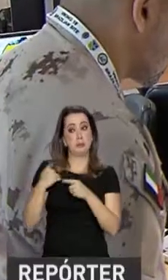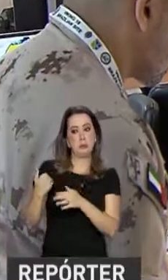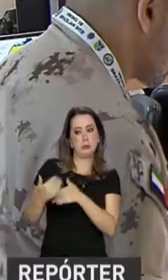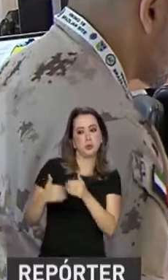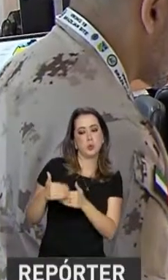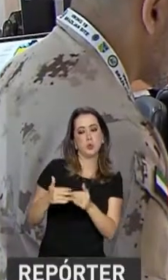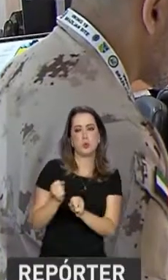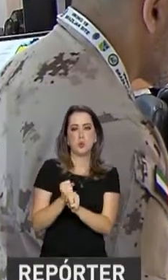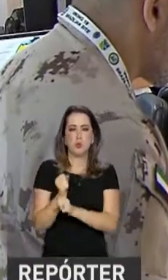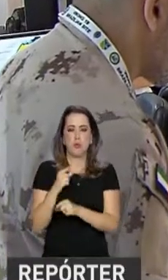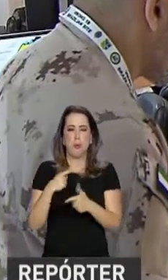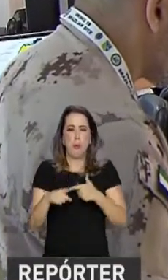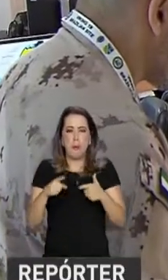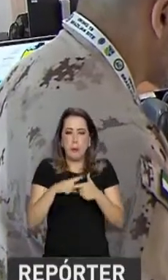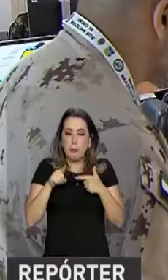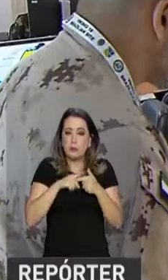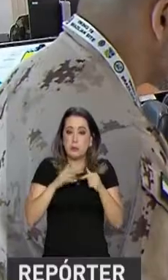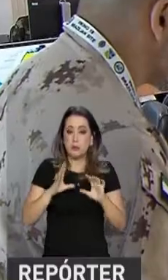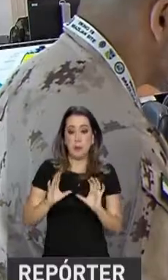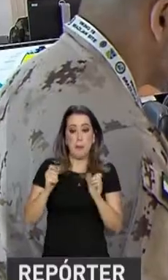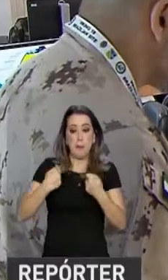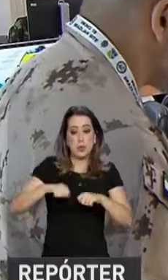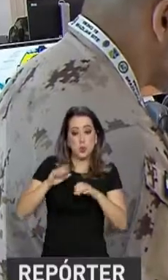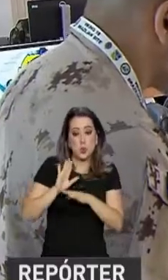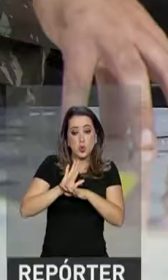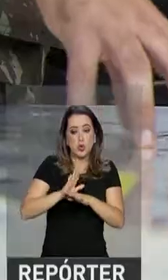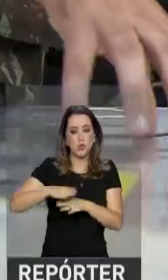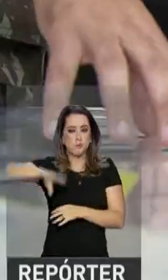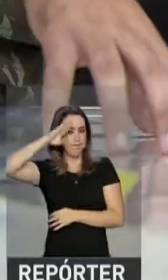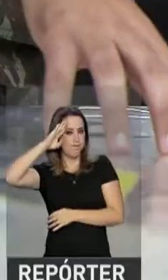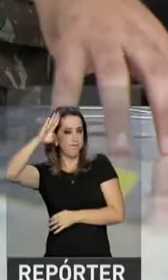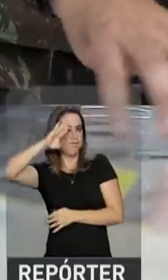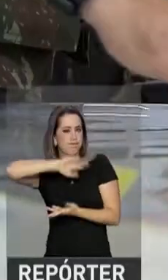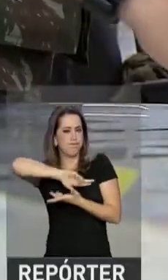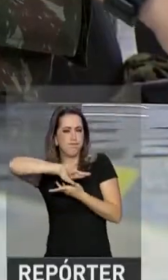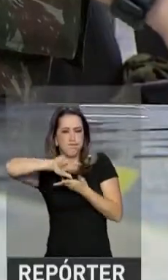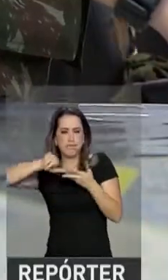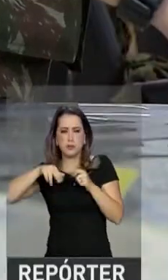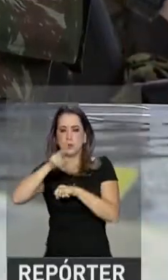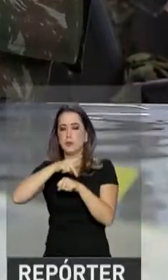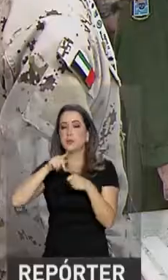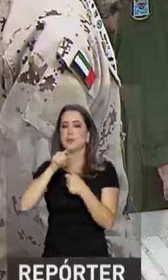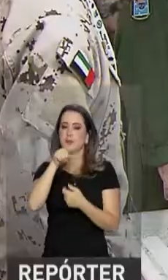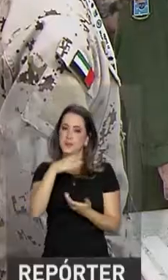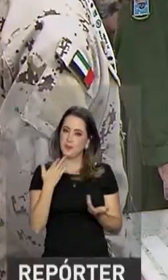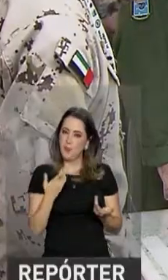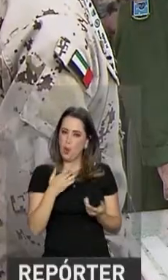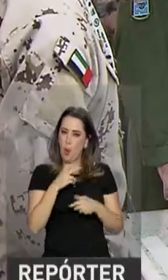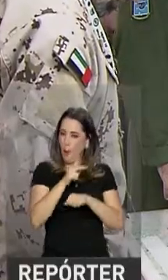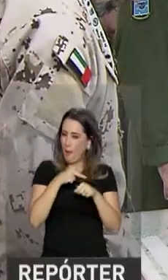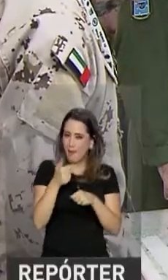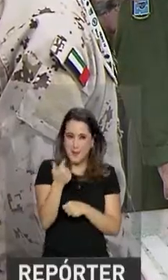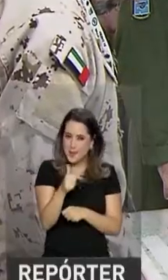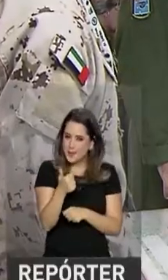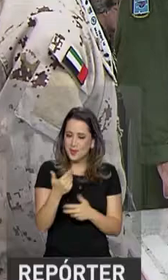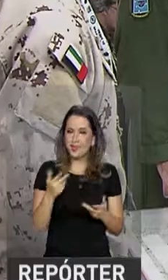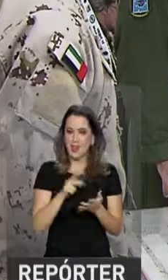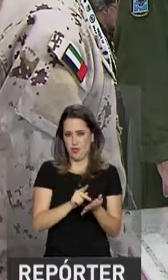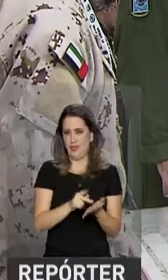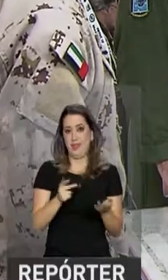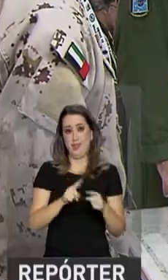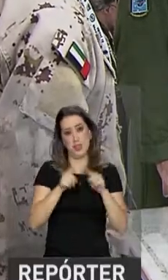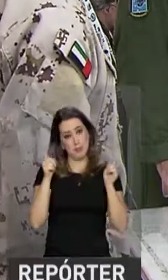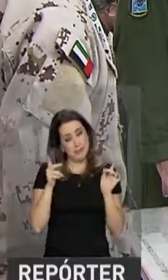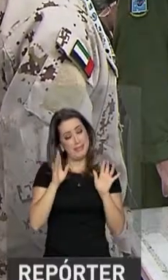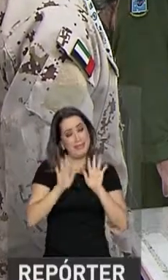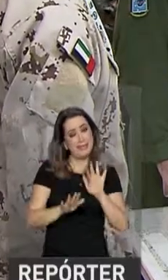forças internacionais foram chamadas para ajudar. Bogaland é fictícia, mas as divergências acontecem